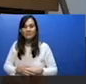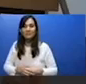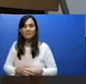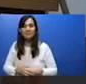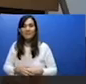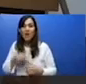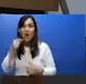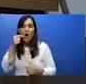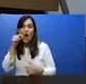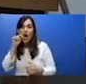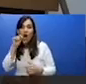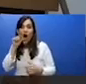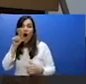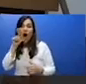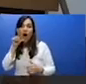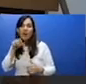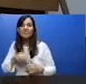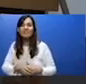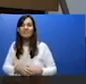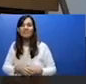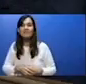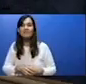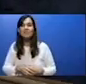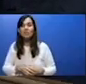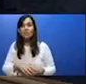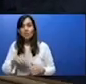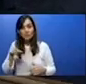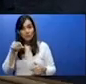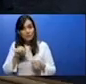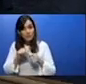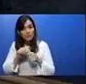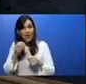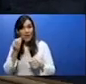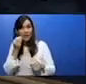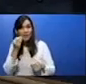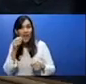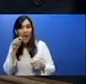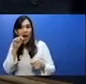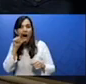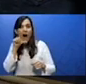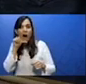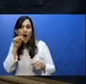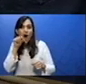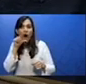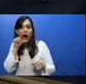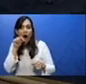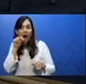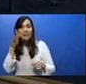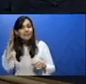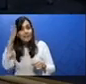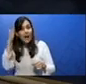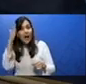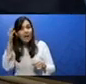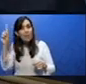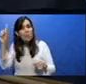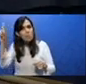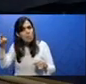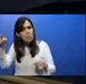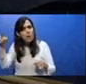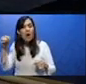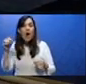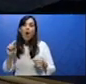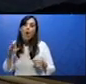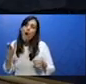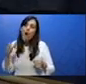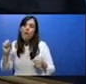acento agudo. Então, se você fizer esse teste das boquinhas, você vai conseguir descobrir quando coloca o